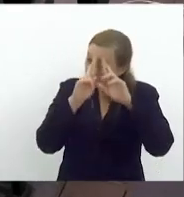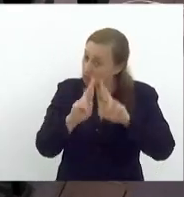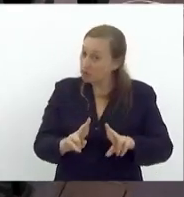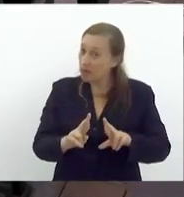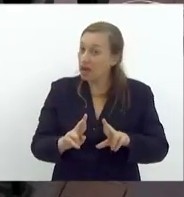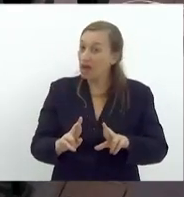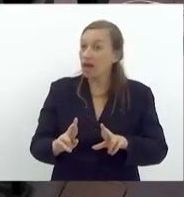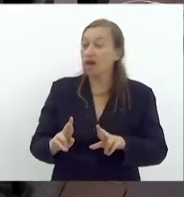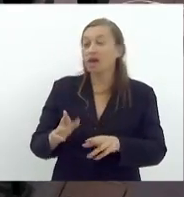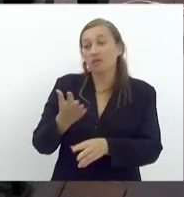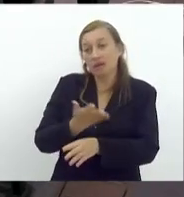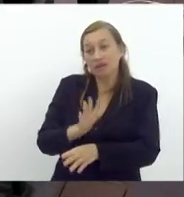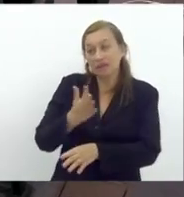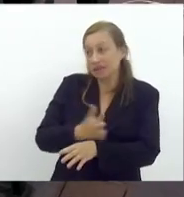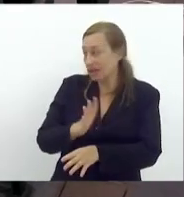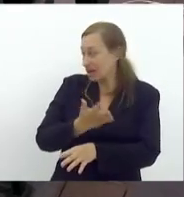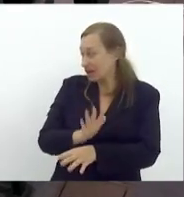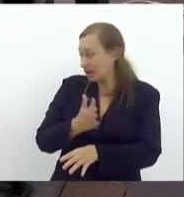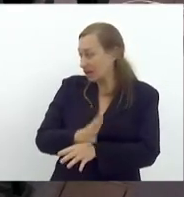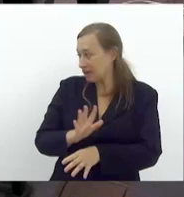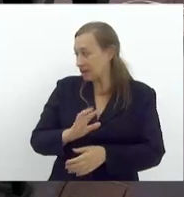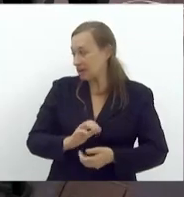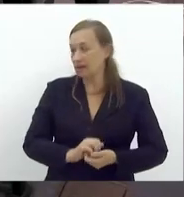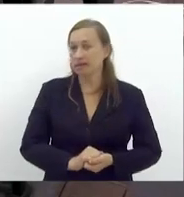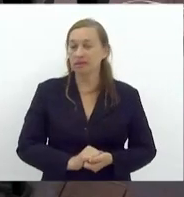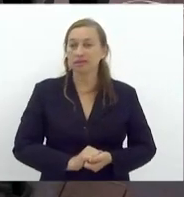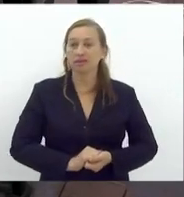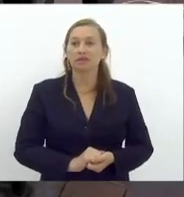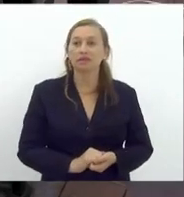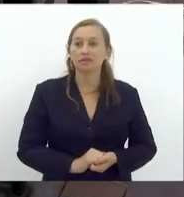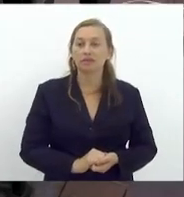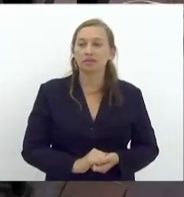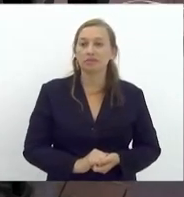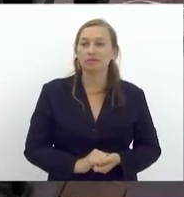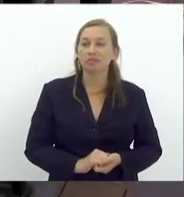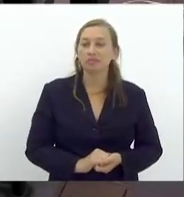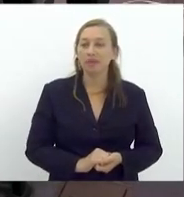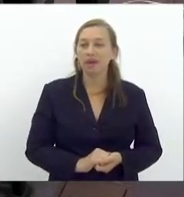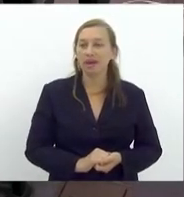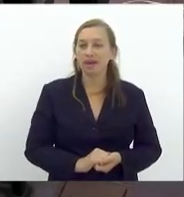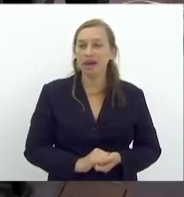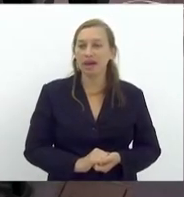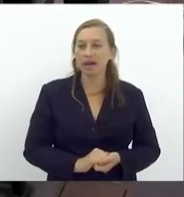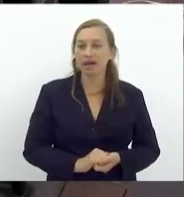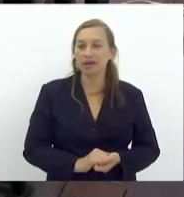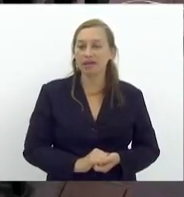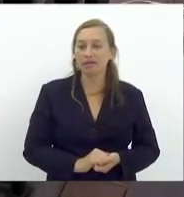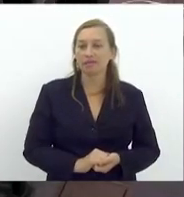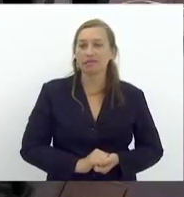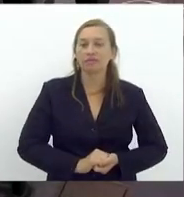não vai poder fazer assim na frente de todo mundo não porque senão eu perco até a volta gente